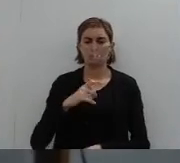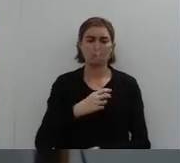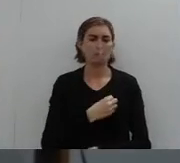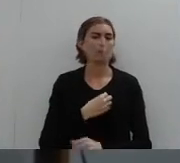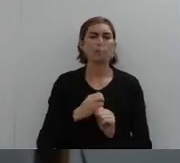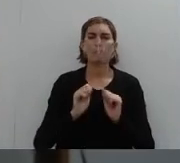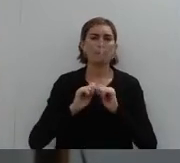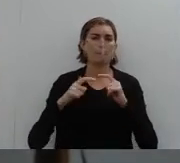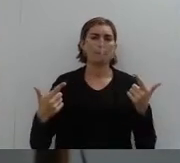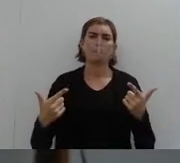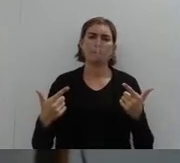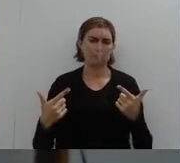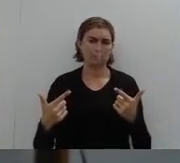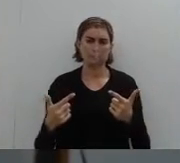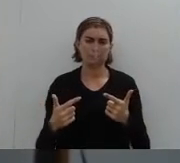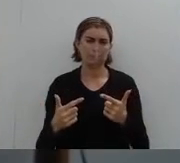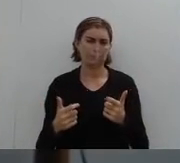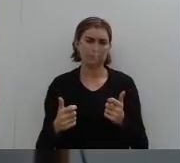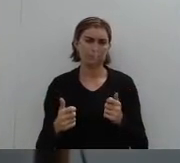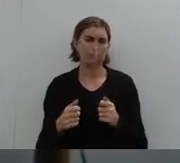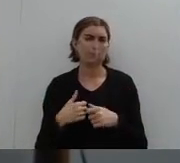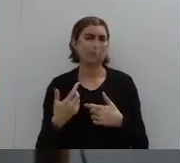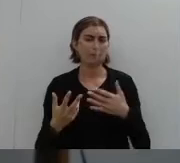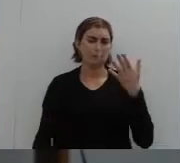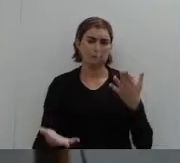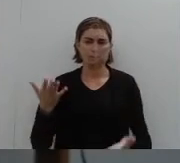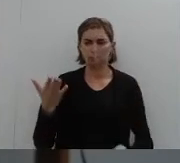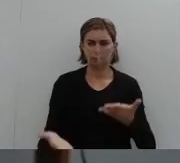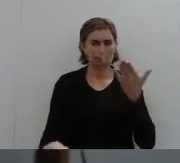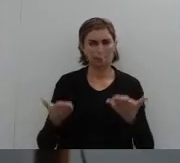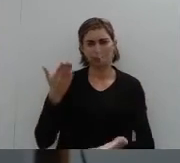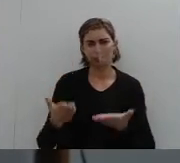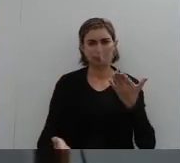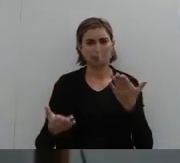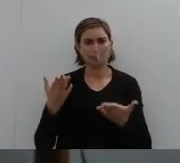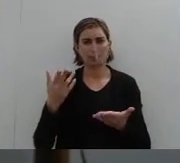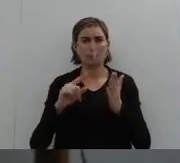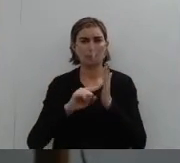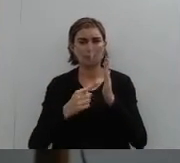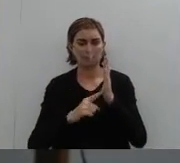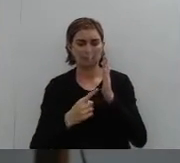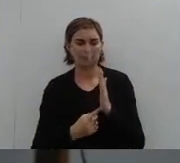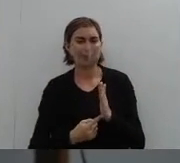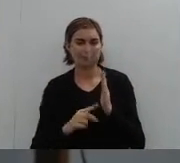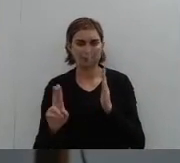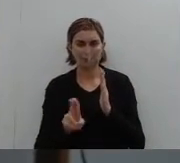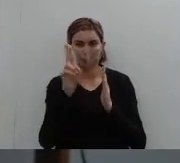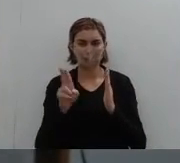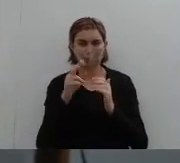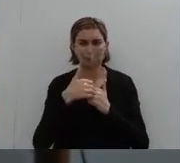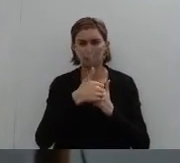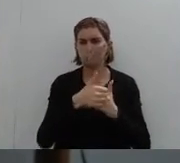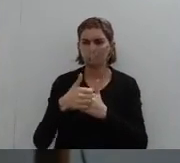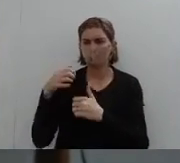vivendo plenamente? Então, os valores são os pesos da balança, são os critérios que nós usamos para guiar